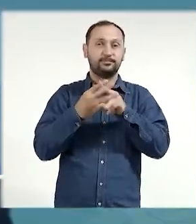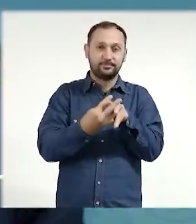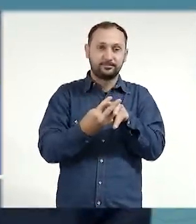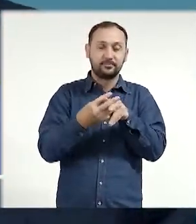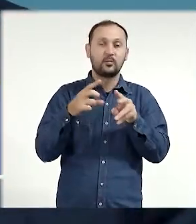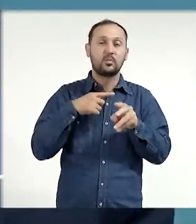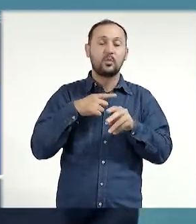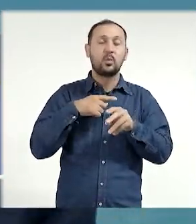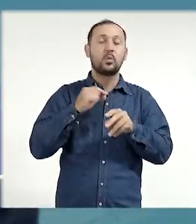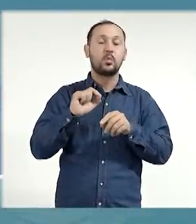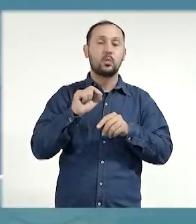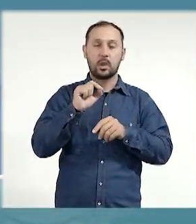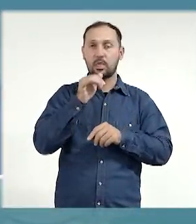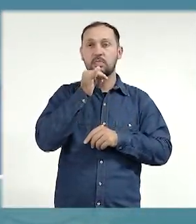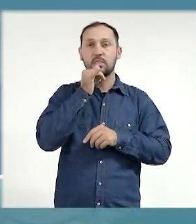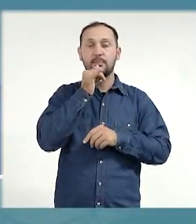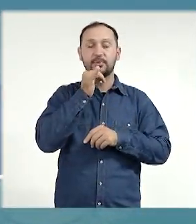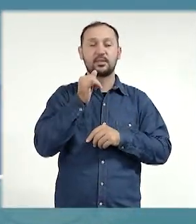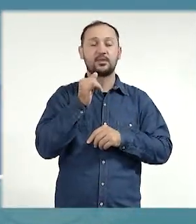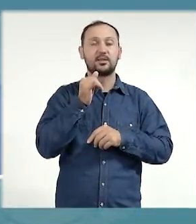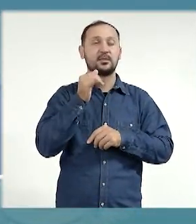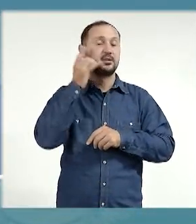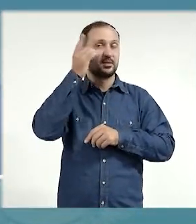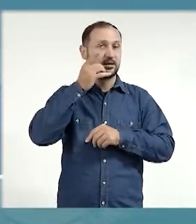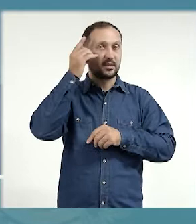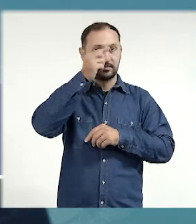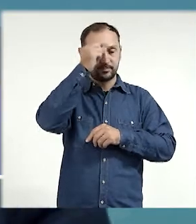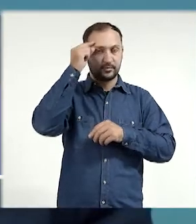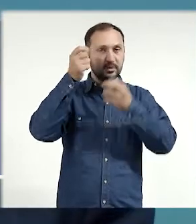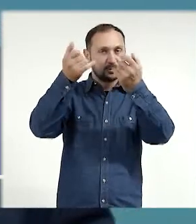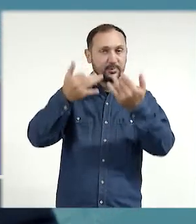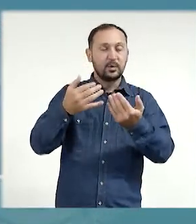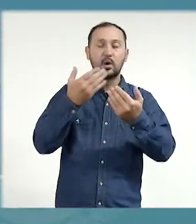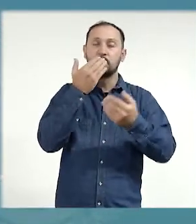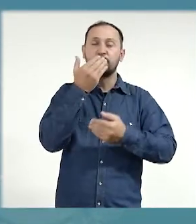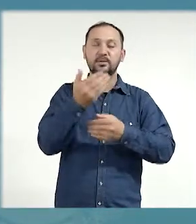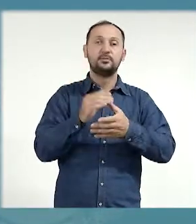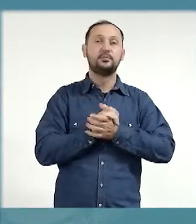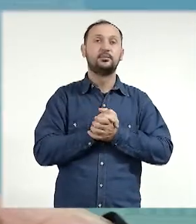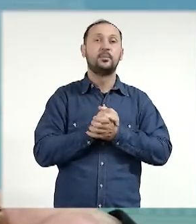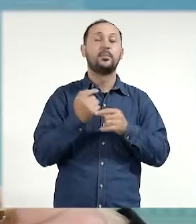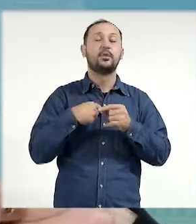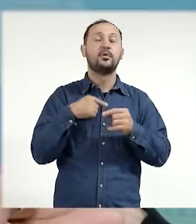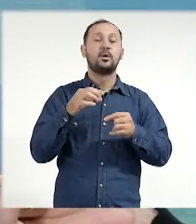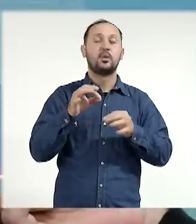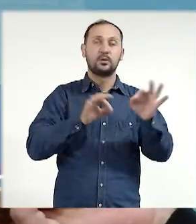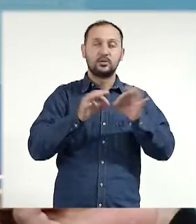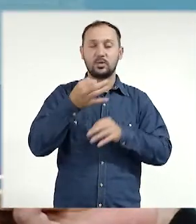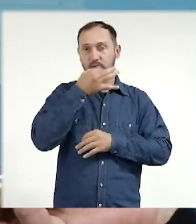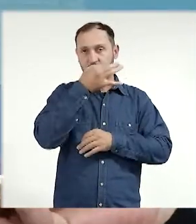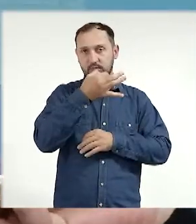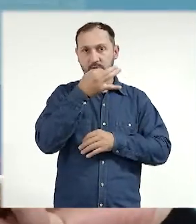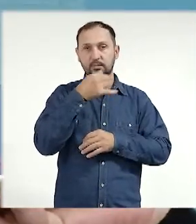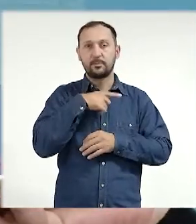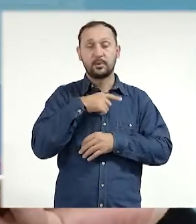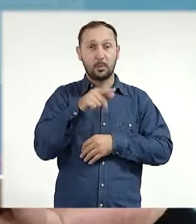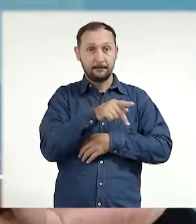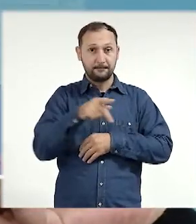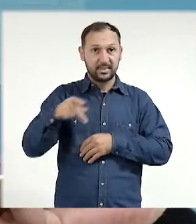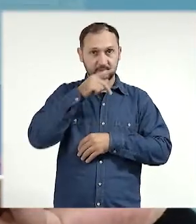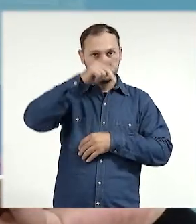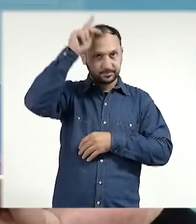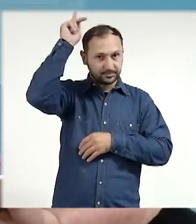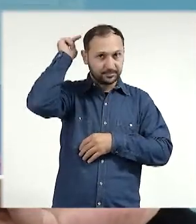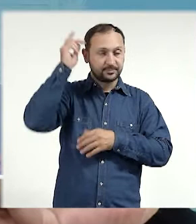Grande. O deputado Herculano Borges, do Solidariedade, esclareceu os motivos dos pedidos. Eu fiz uma indicação também, acompanhado